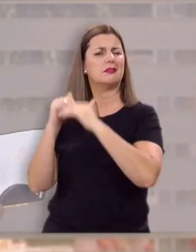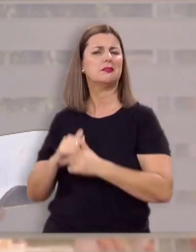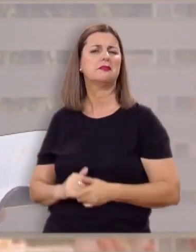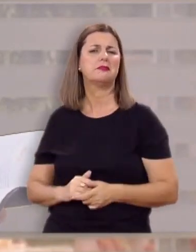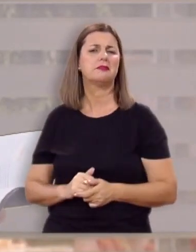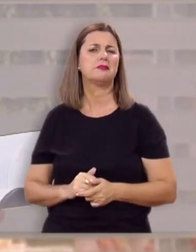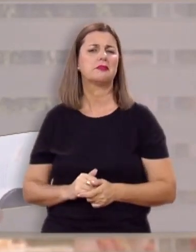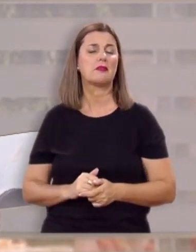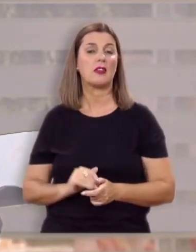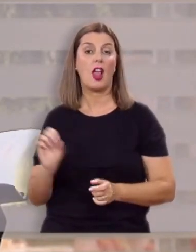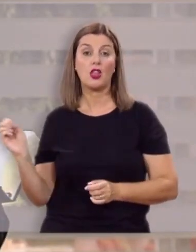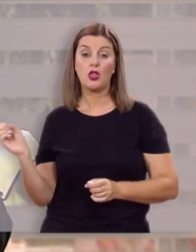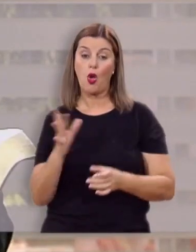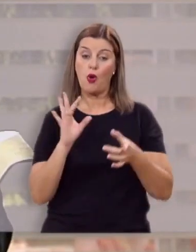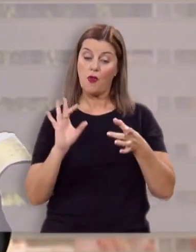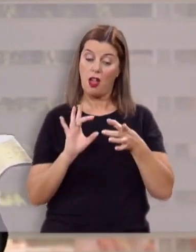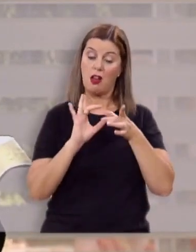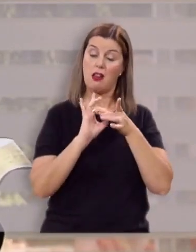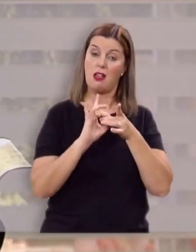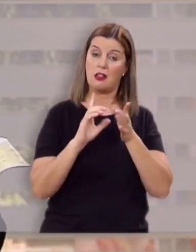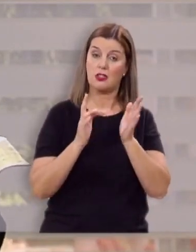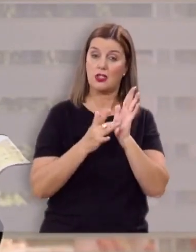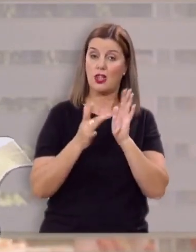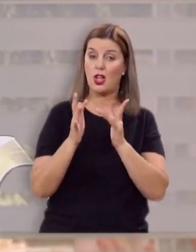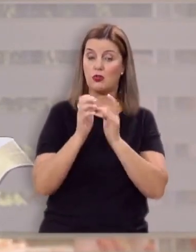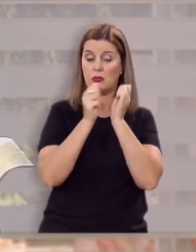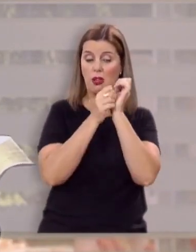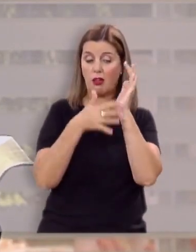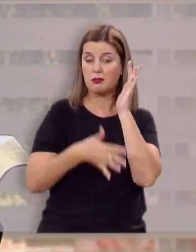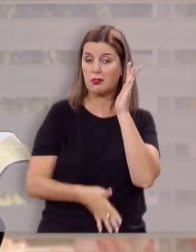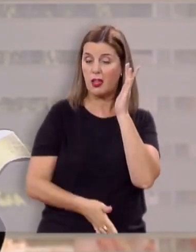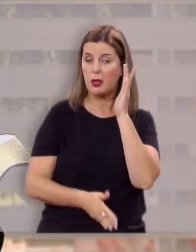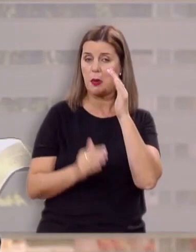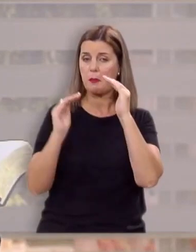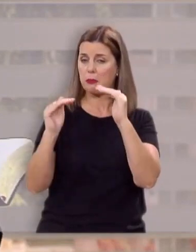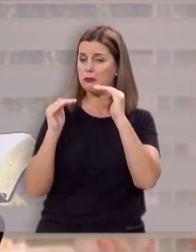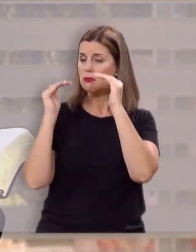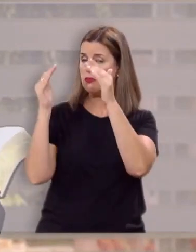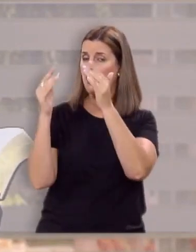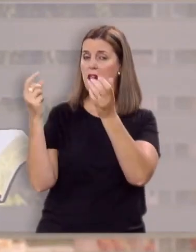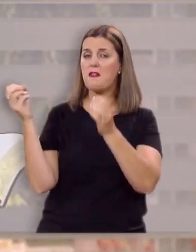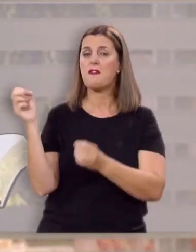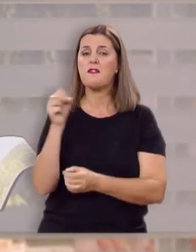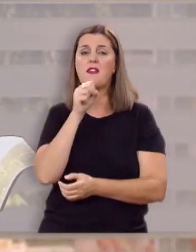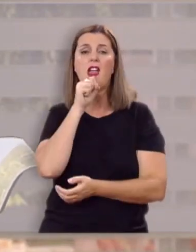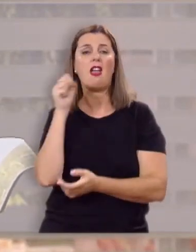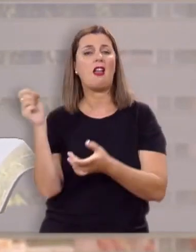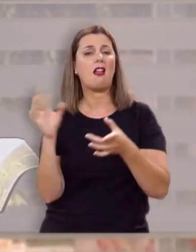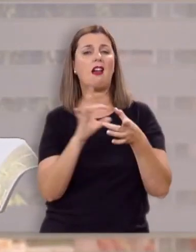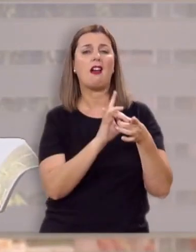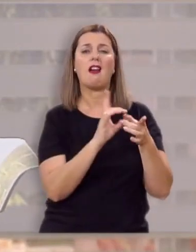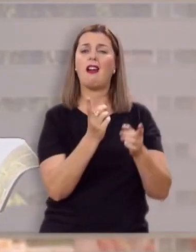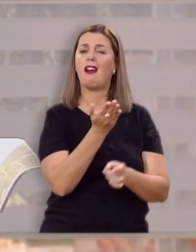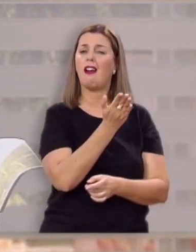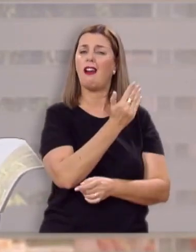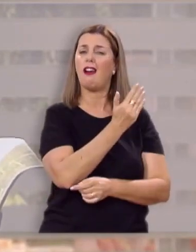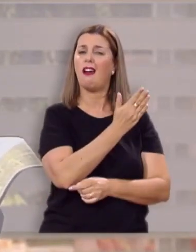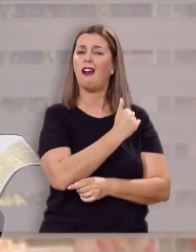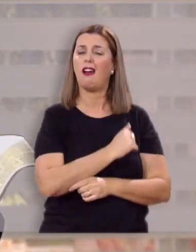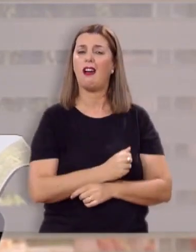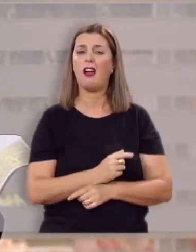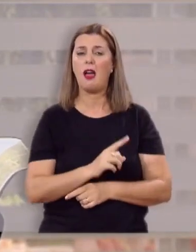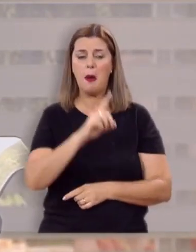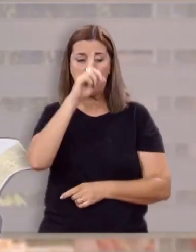levítico. A nova aliança que ele inaugurou no seu sangue é superior à velha aliança.